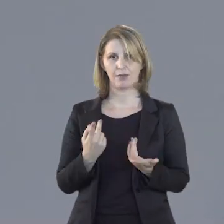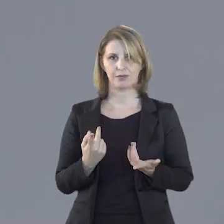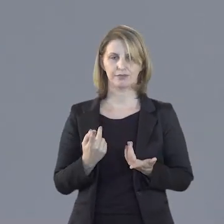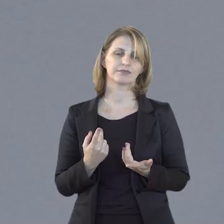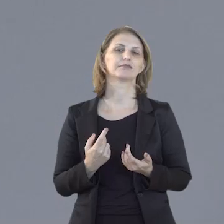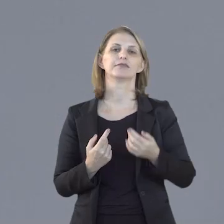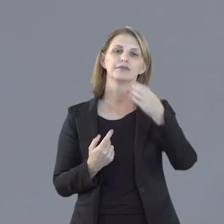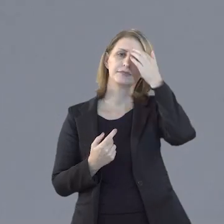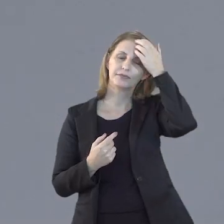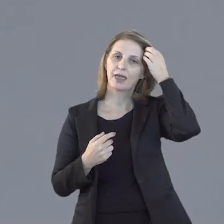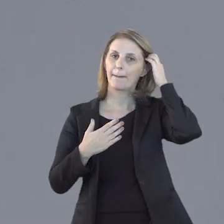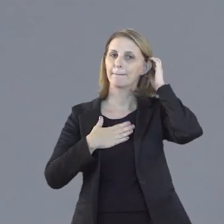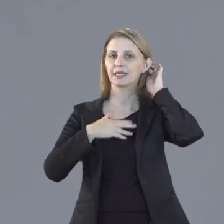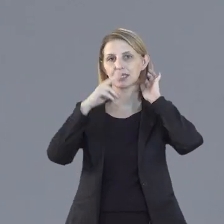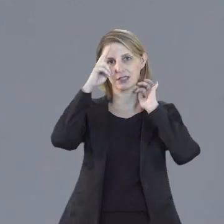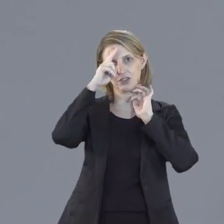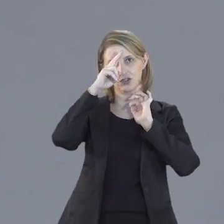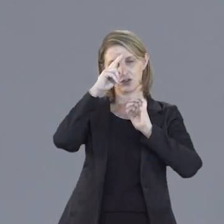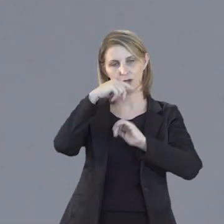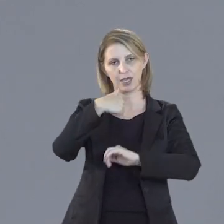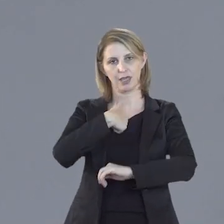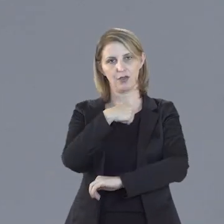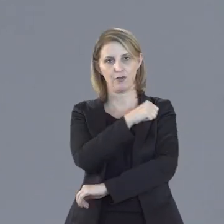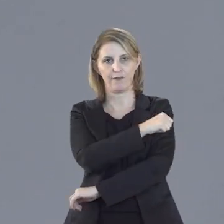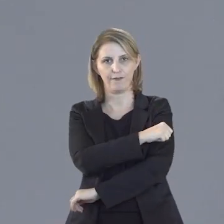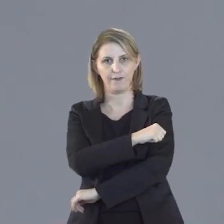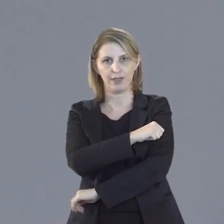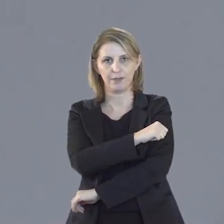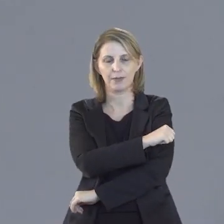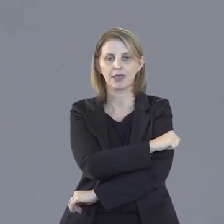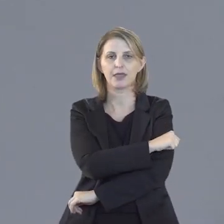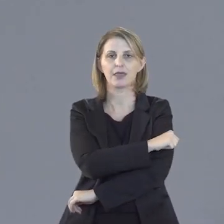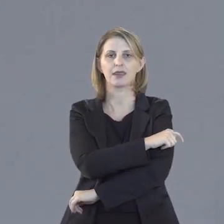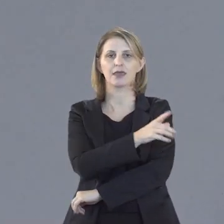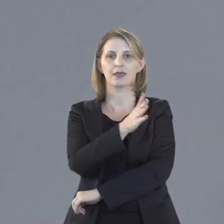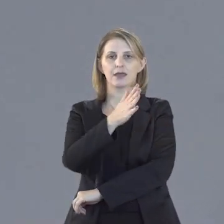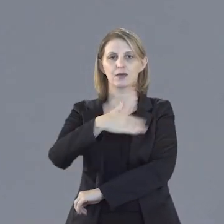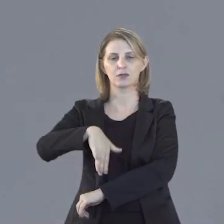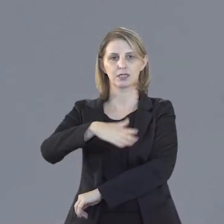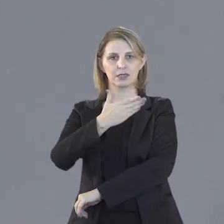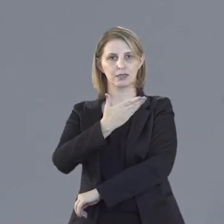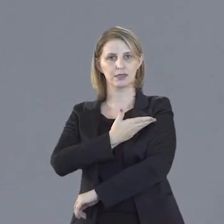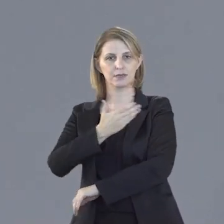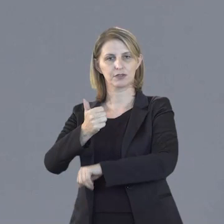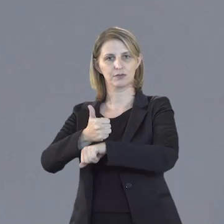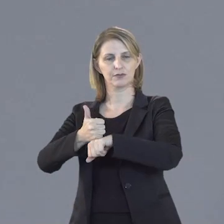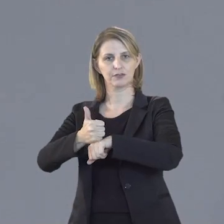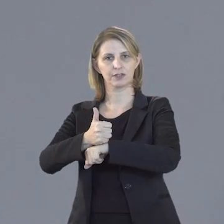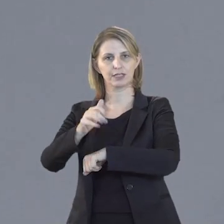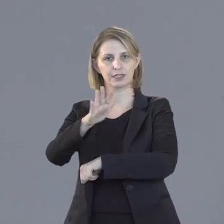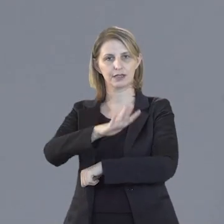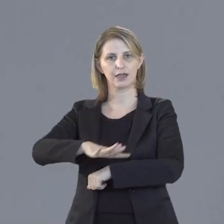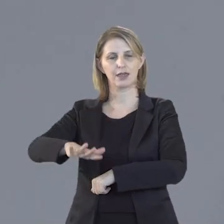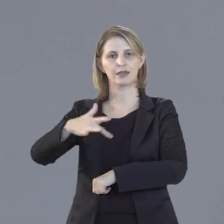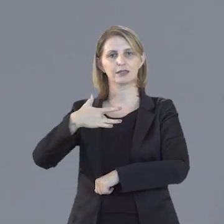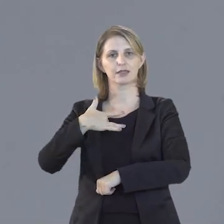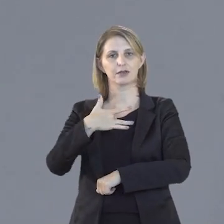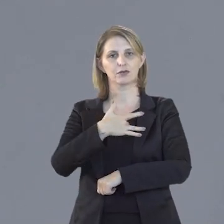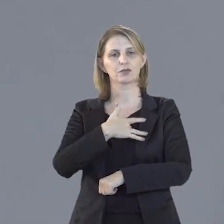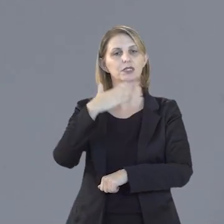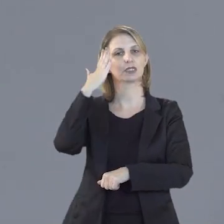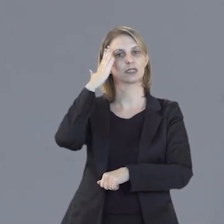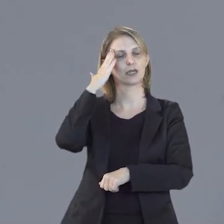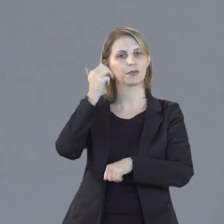me encontrei na terapia complementar. Então, a minha história, né, de enfermeira, né, os colegas profissionais de saúde, a